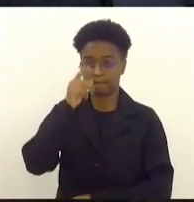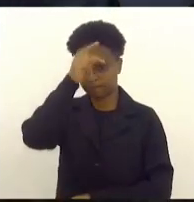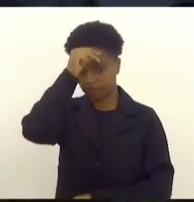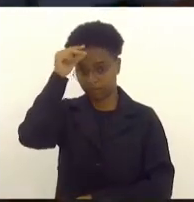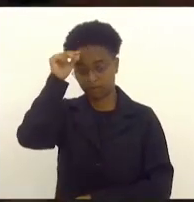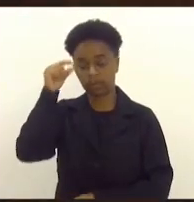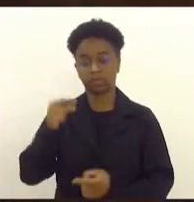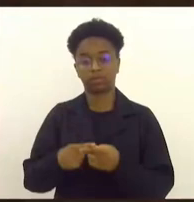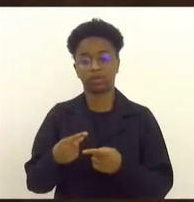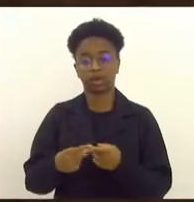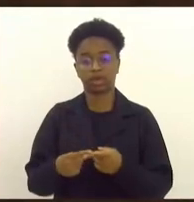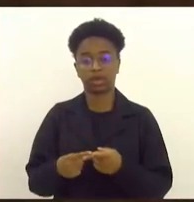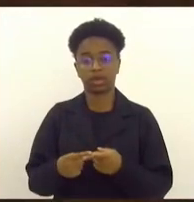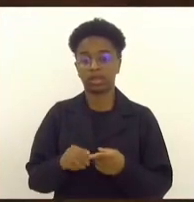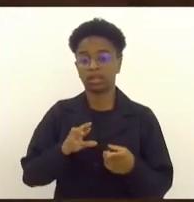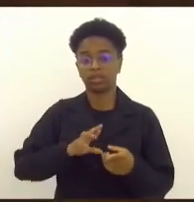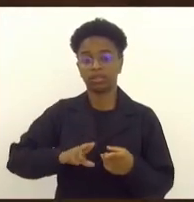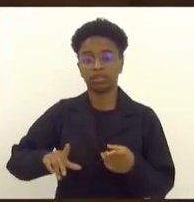justo ficar